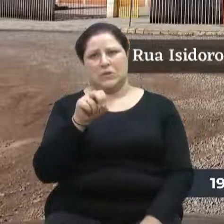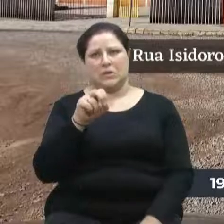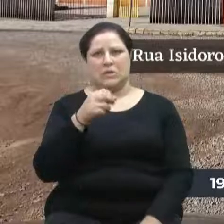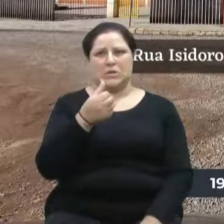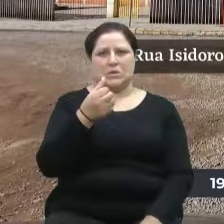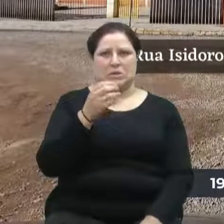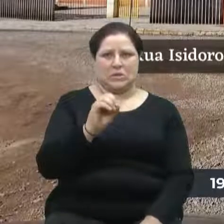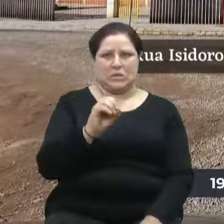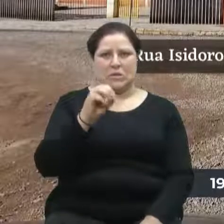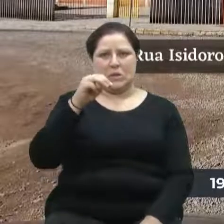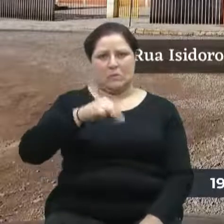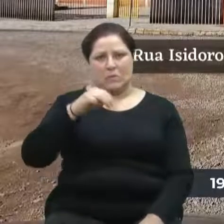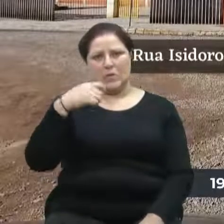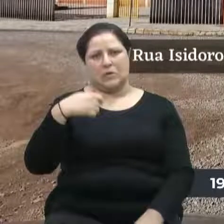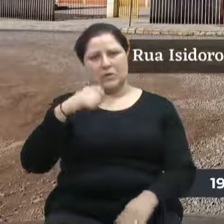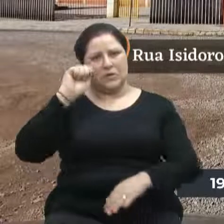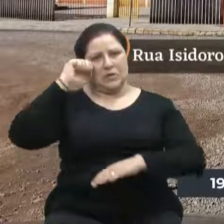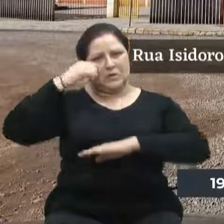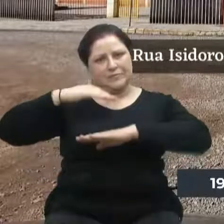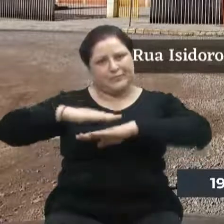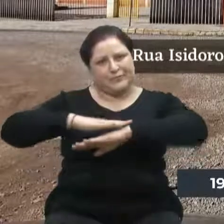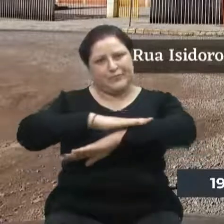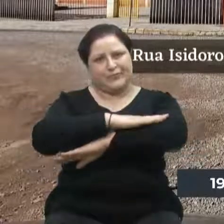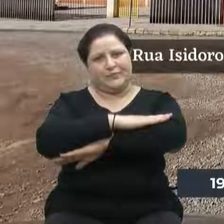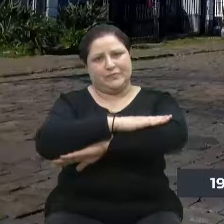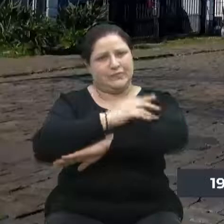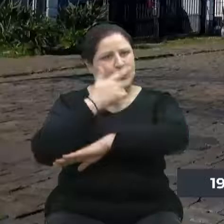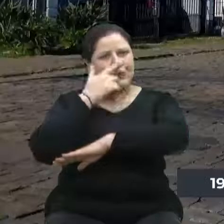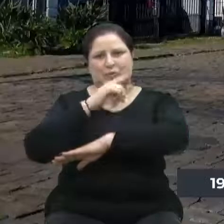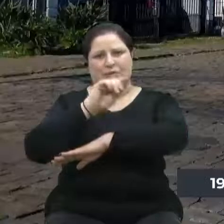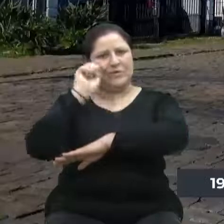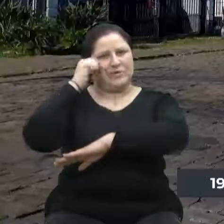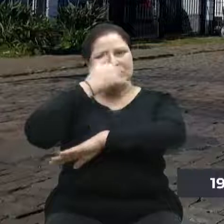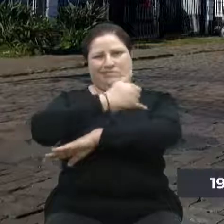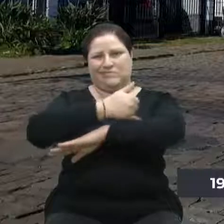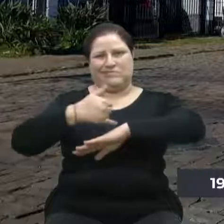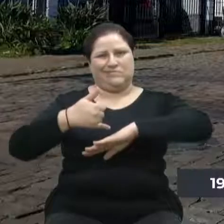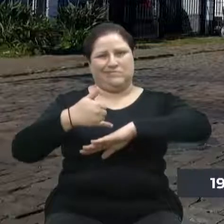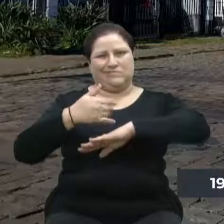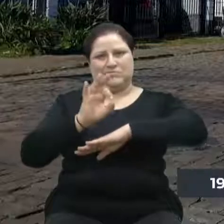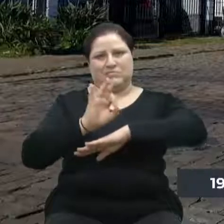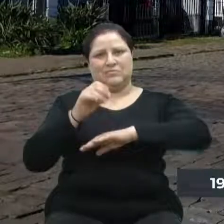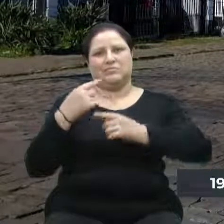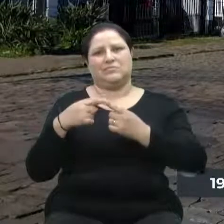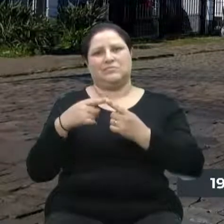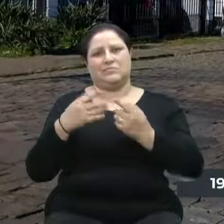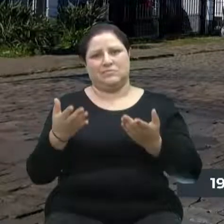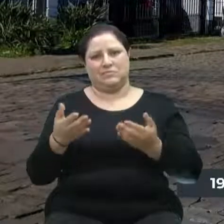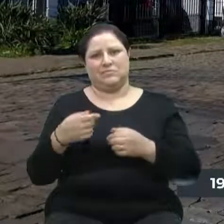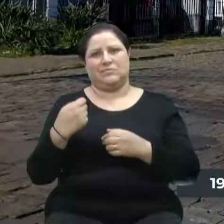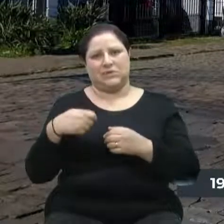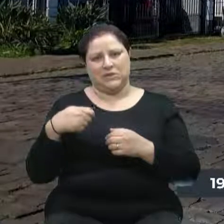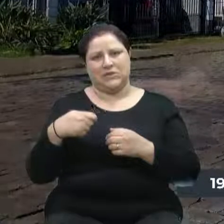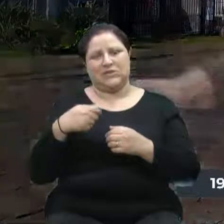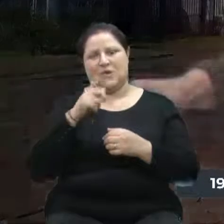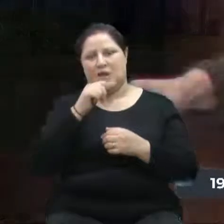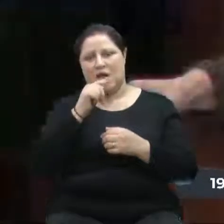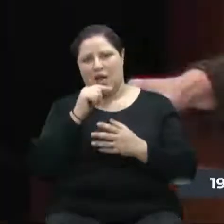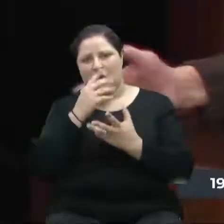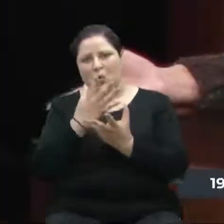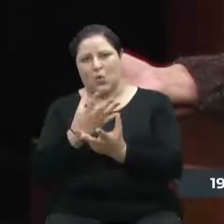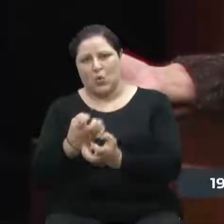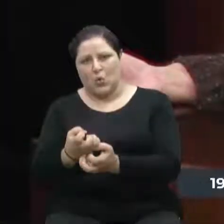ser pavimentada, e a gente não consegue pavimentação. Por quê? Porque tem que fazer drenagem, não